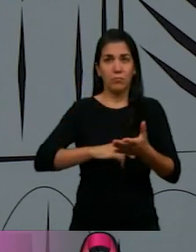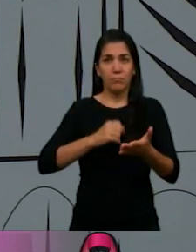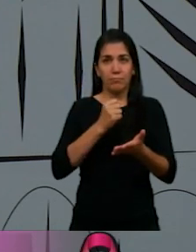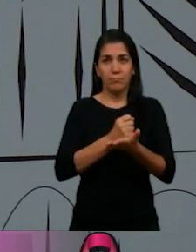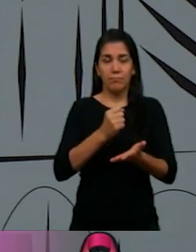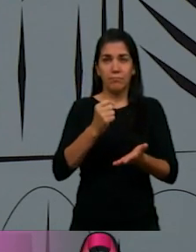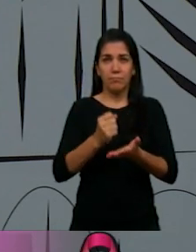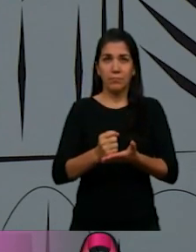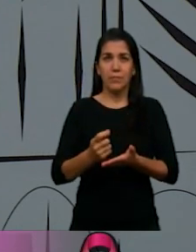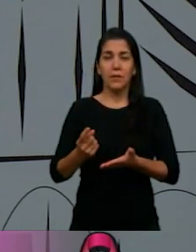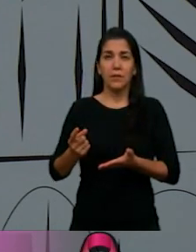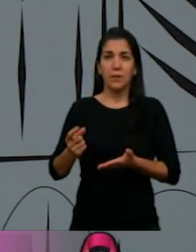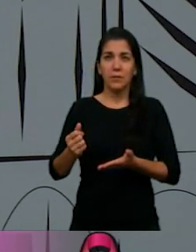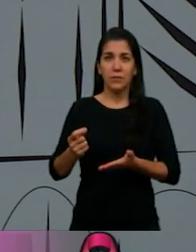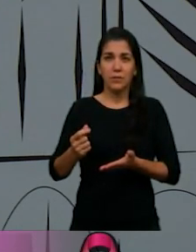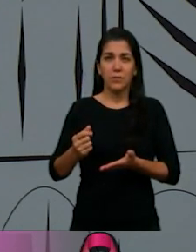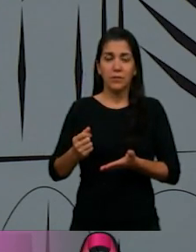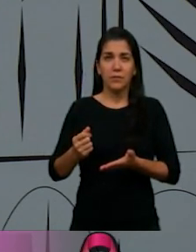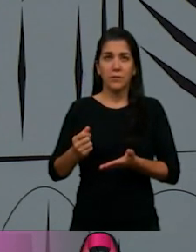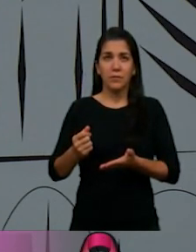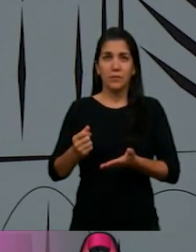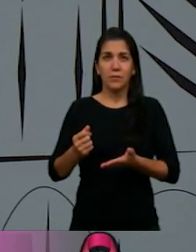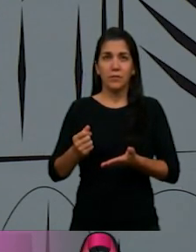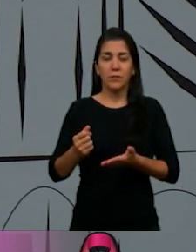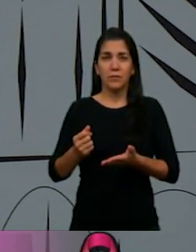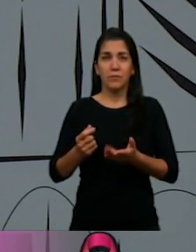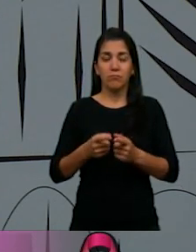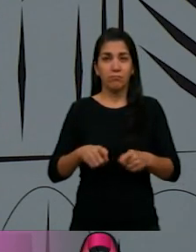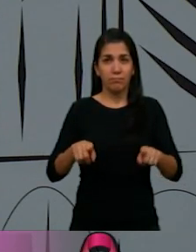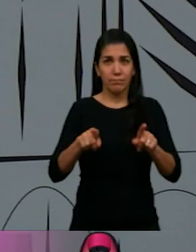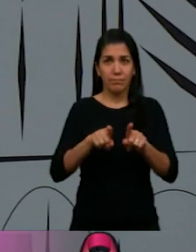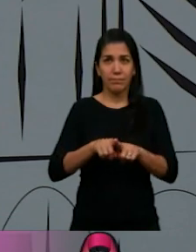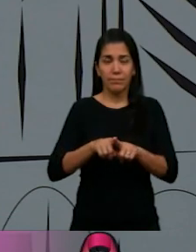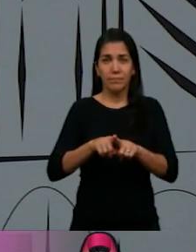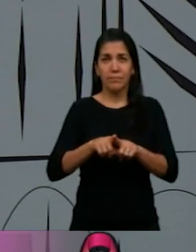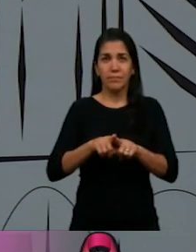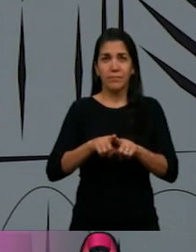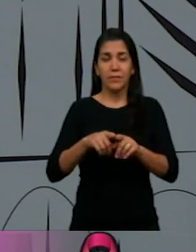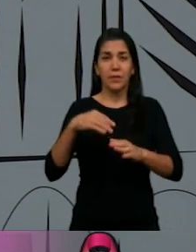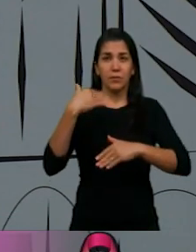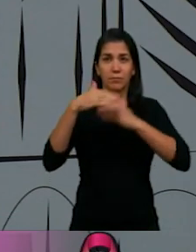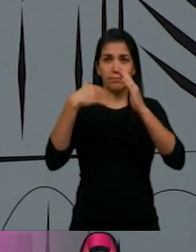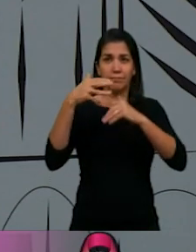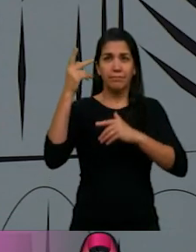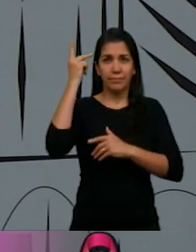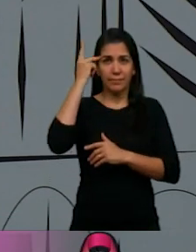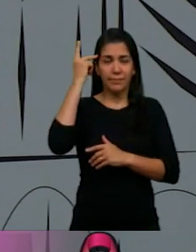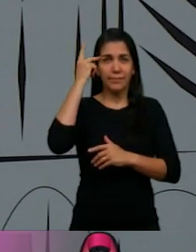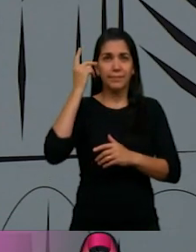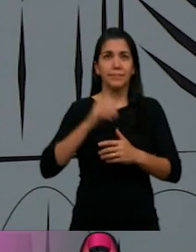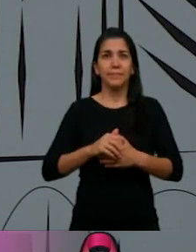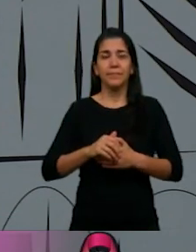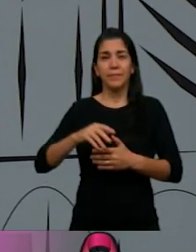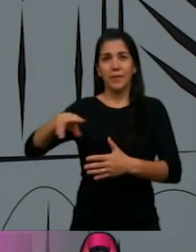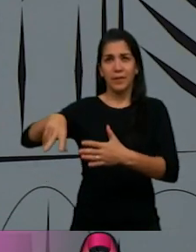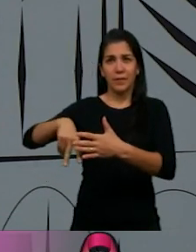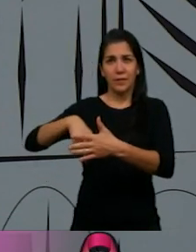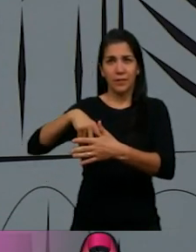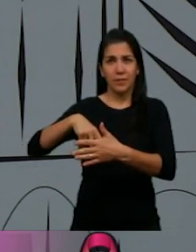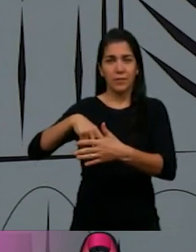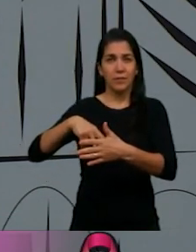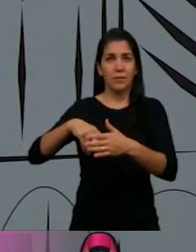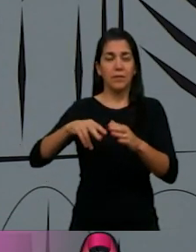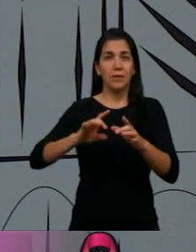operações de crédito junto à Desenvolve São Paulo. No pequeno expediente, a tribuna ficará disponível para os